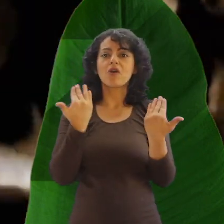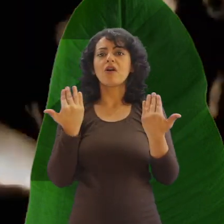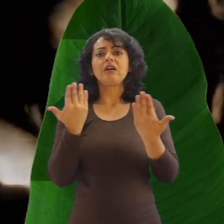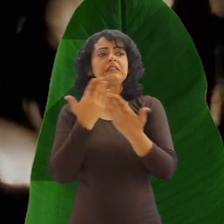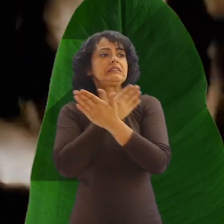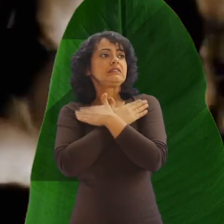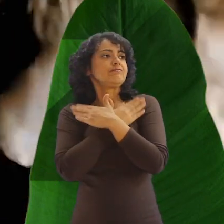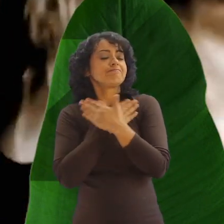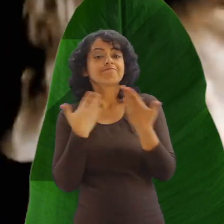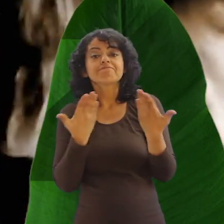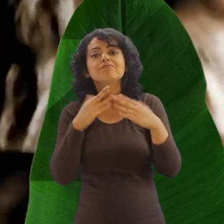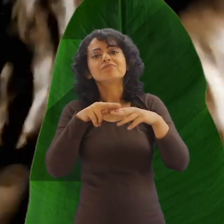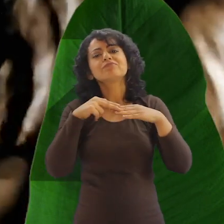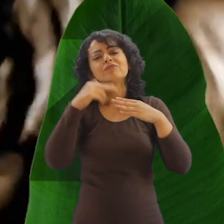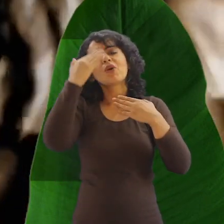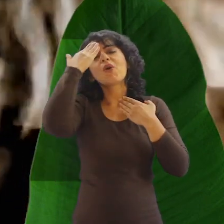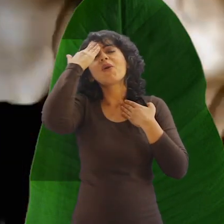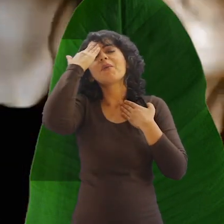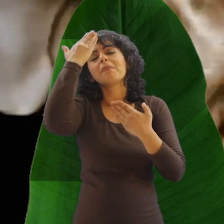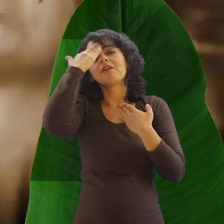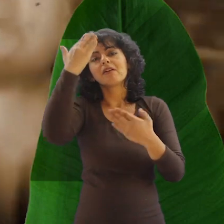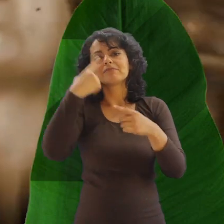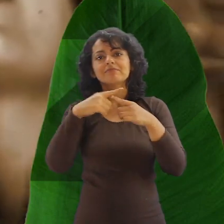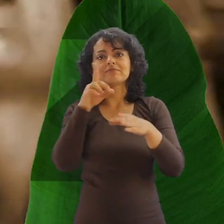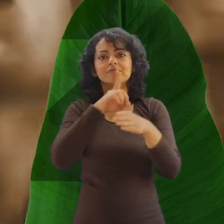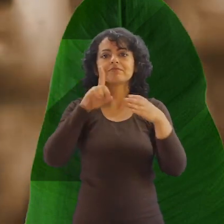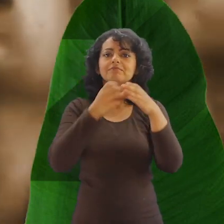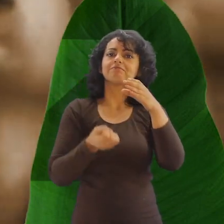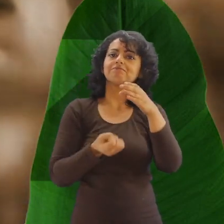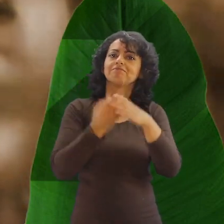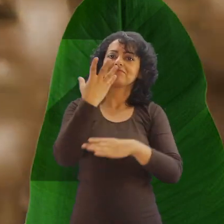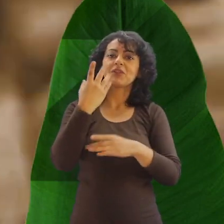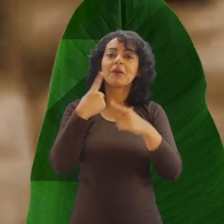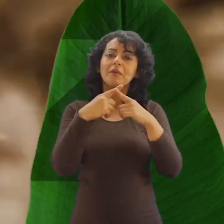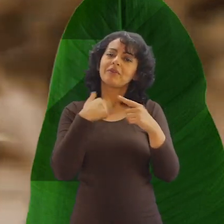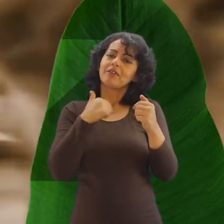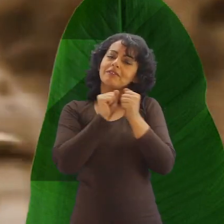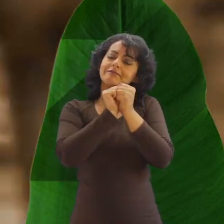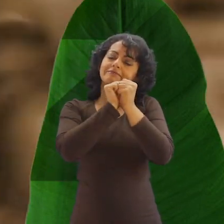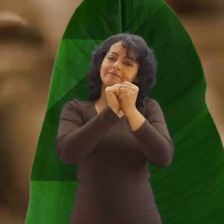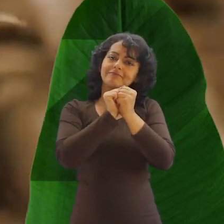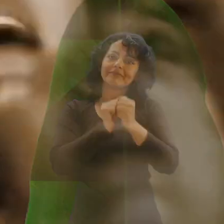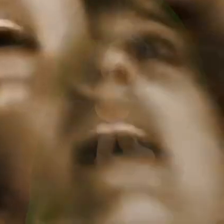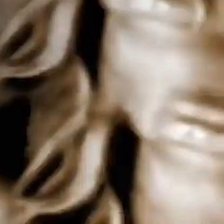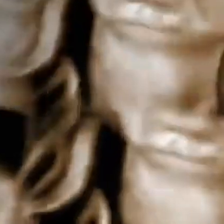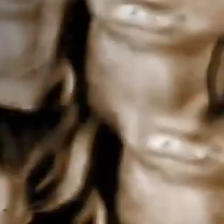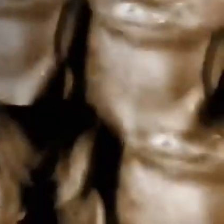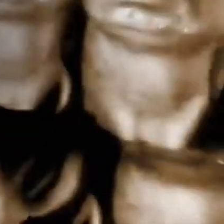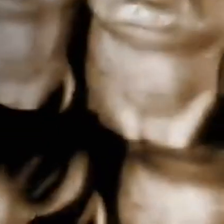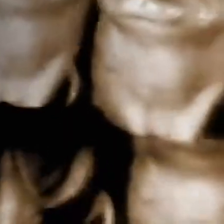obrigada por pelo menos ter lançado isso para me fazer companhia.